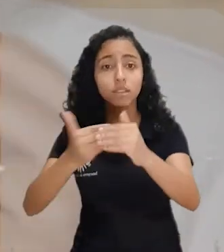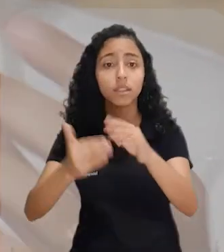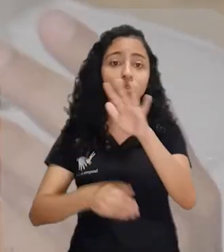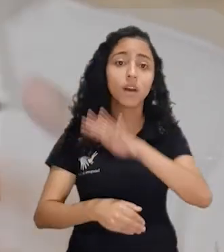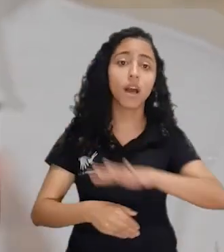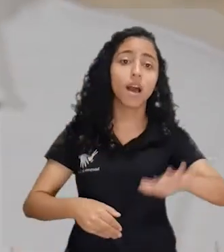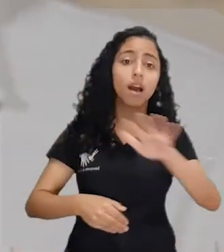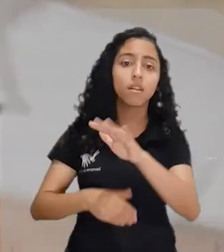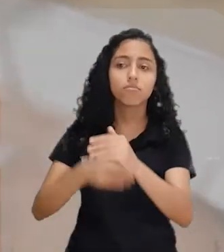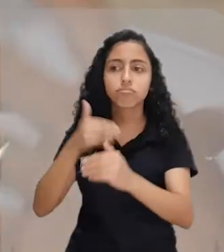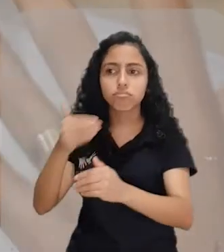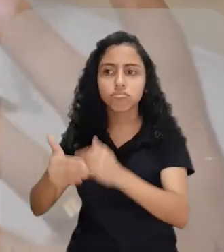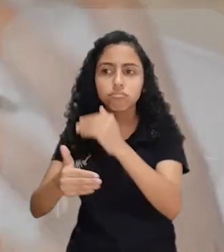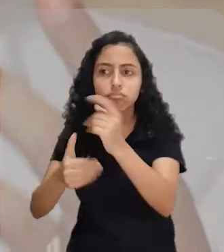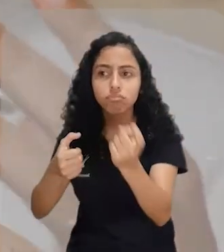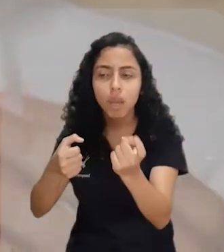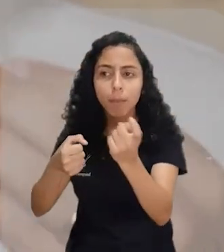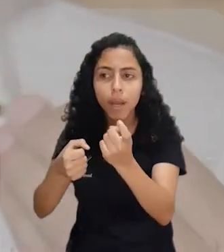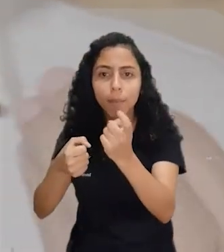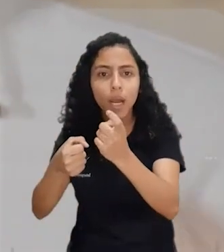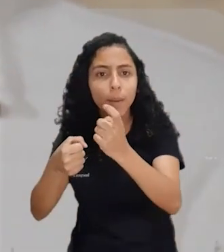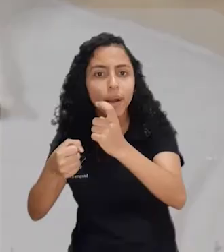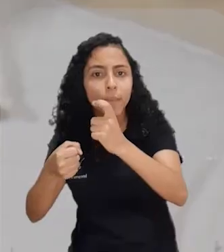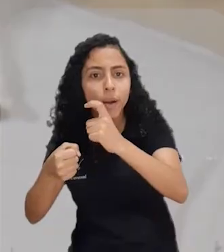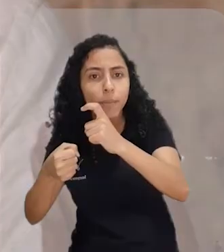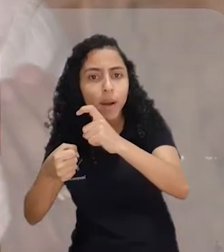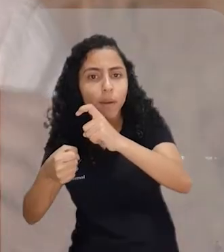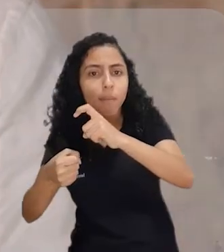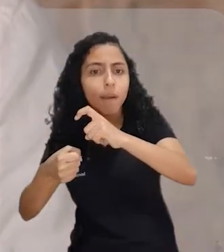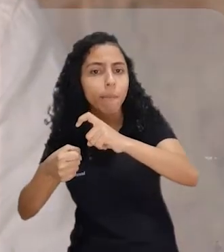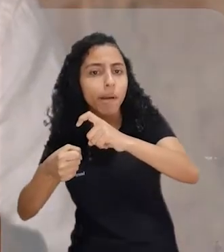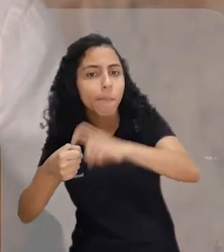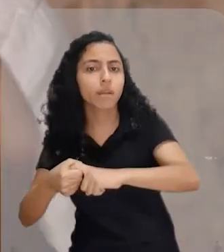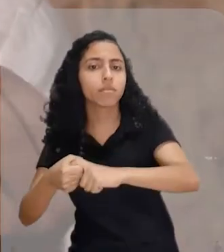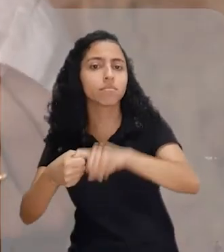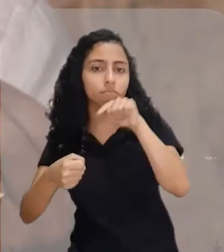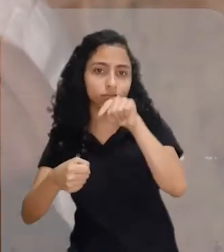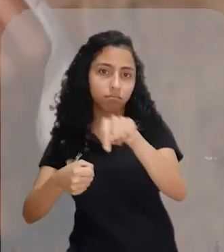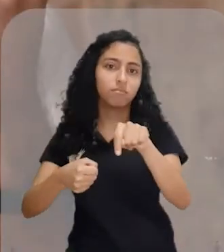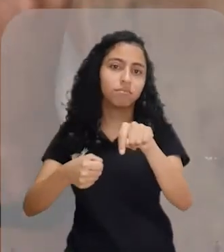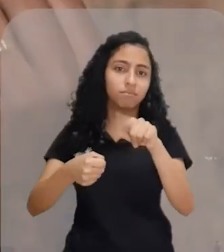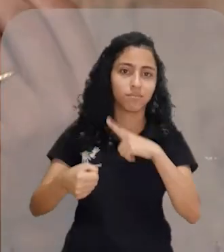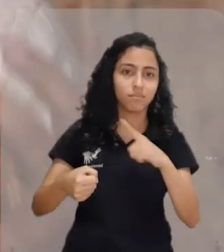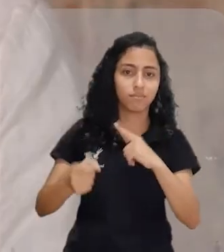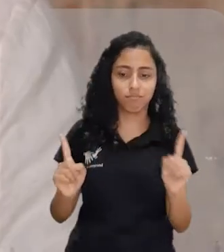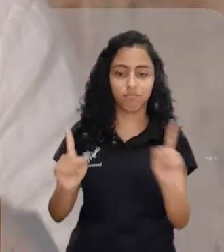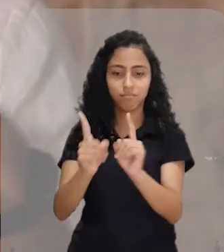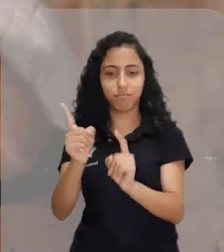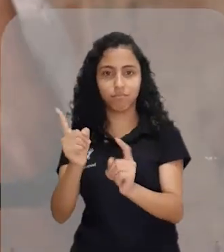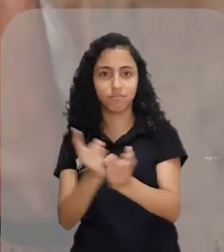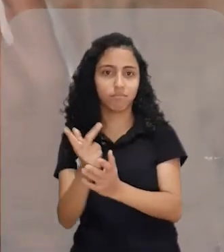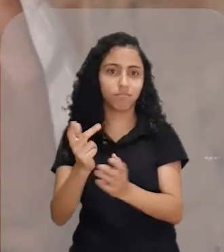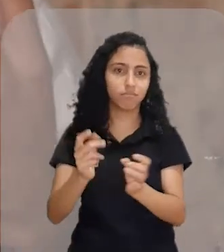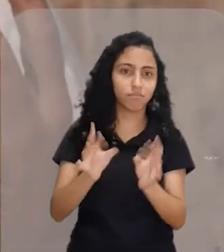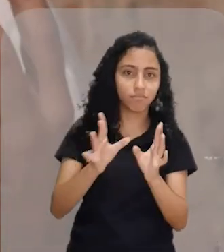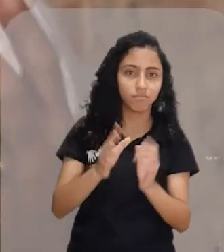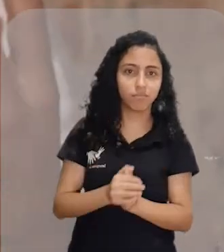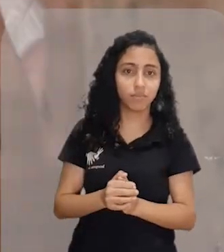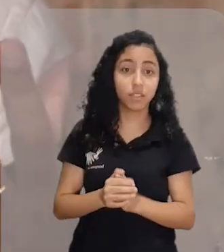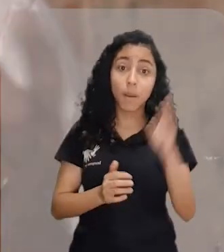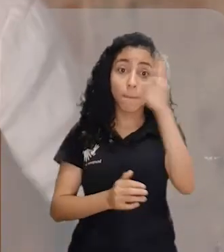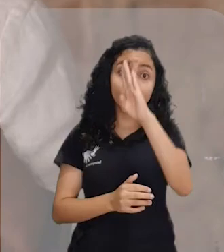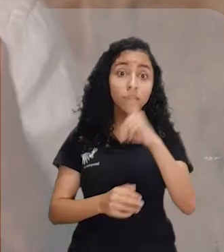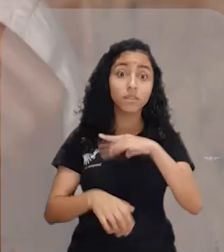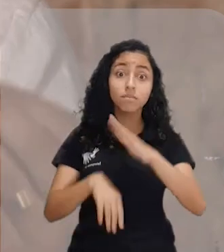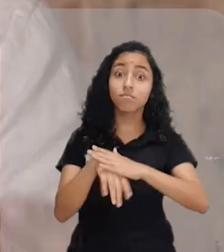o processo vai ocorrer em áreas em processos de restauração, tá? E o Brasil é considerado o país com maior potencial,